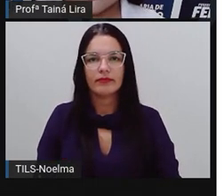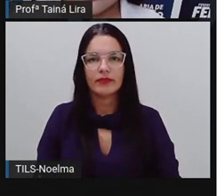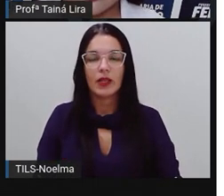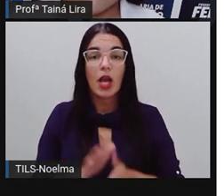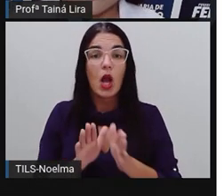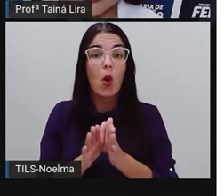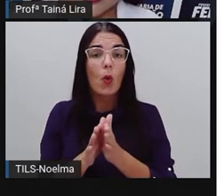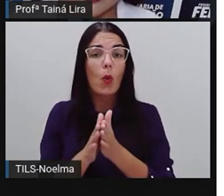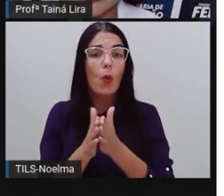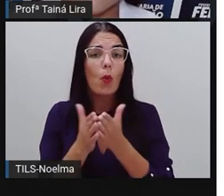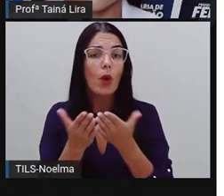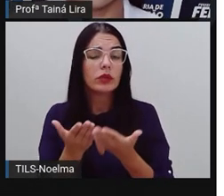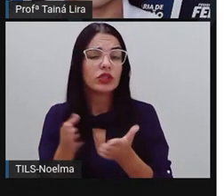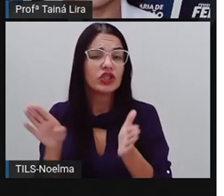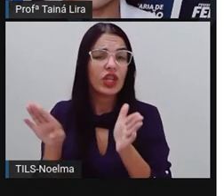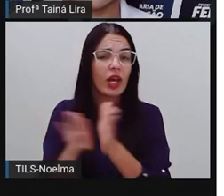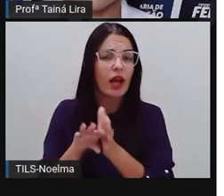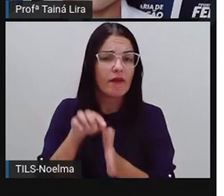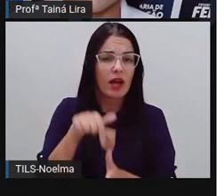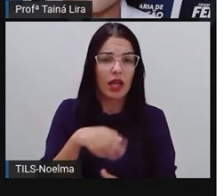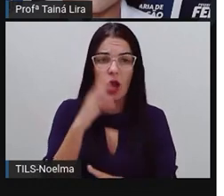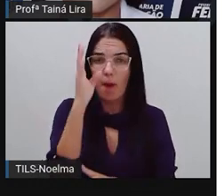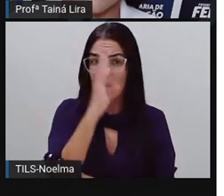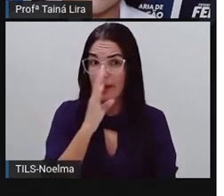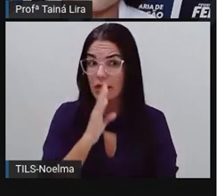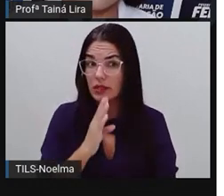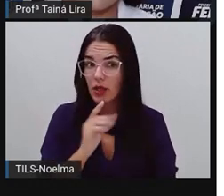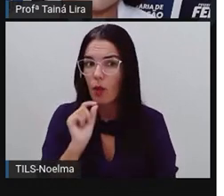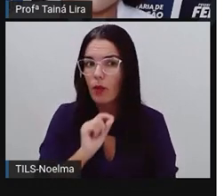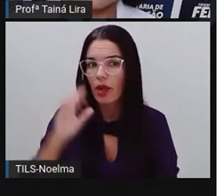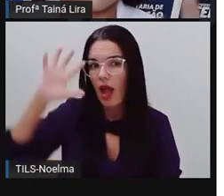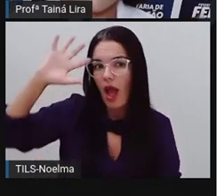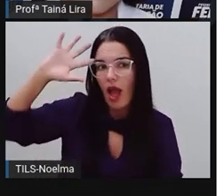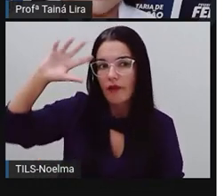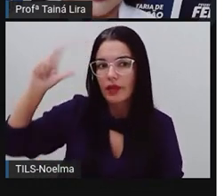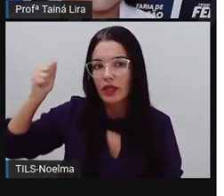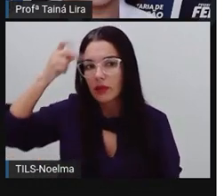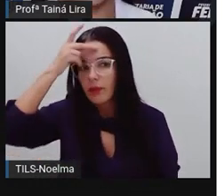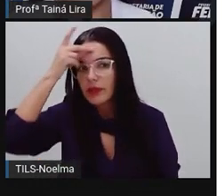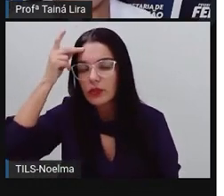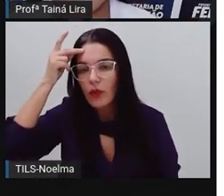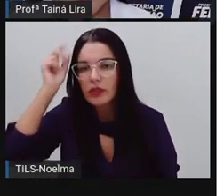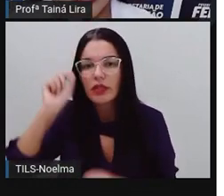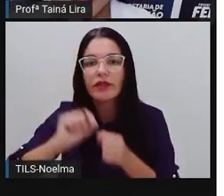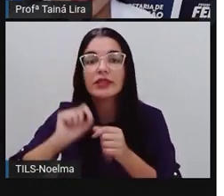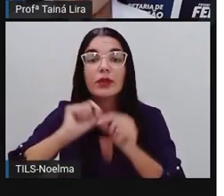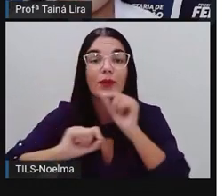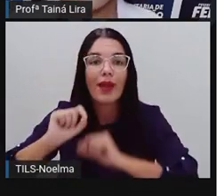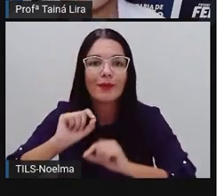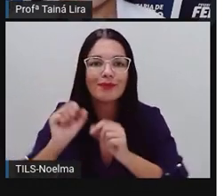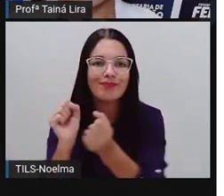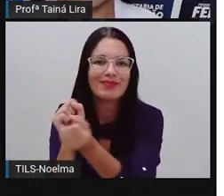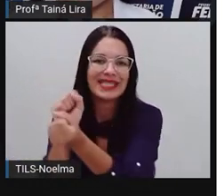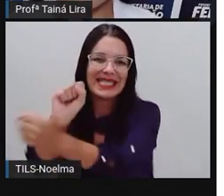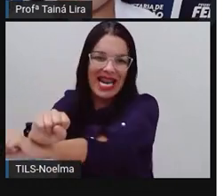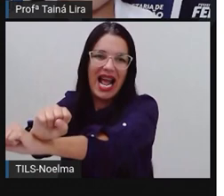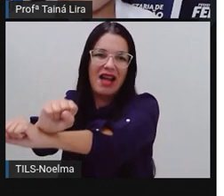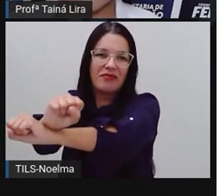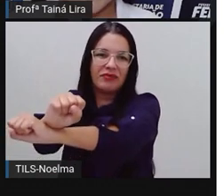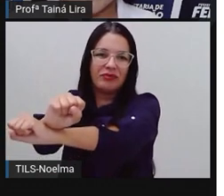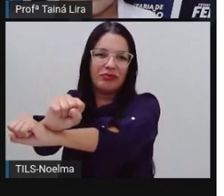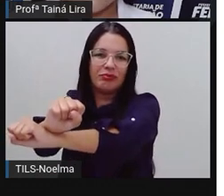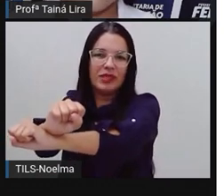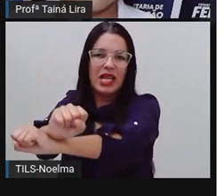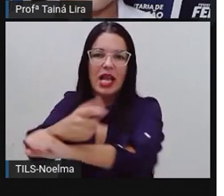e quando eu chegar vamos aqui é o Brasil esses africanos eles começaram a ser tratado né com escravos eles